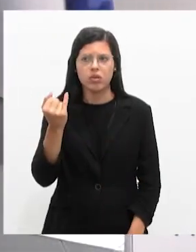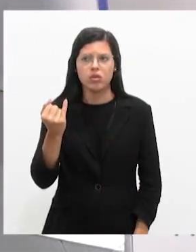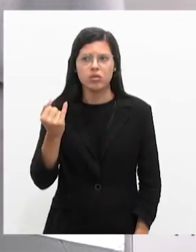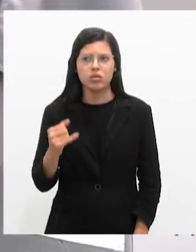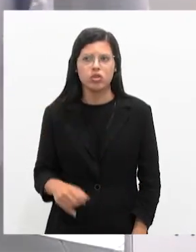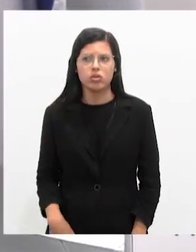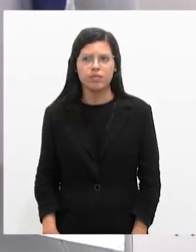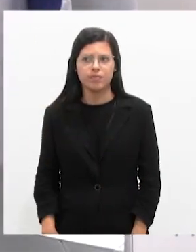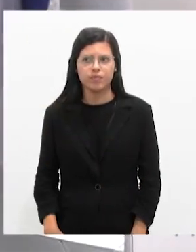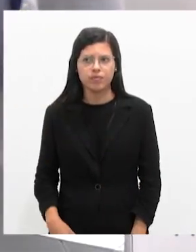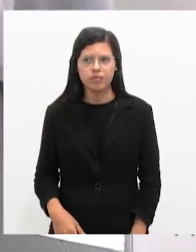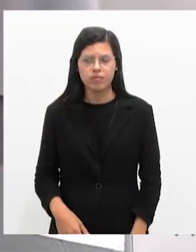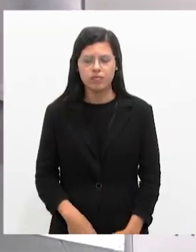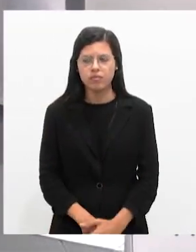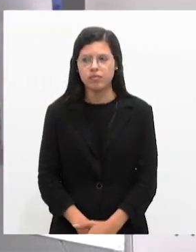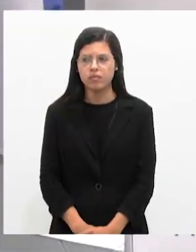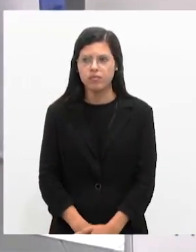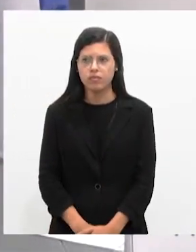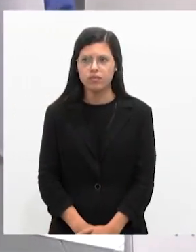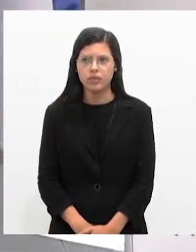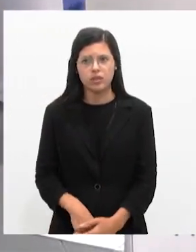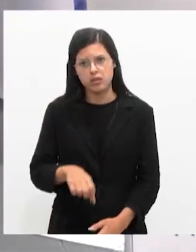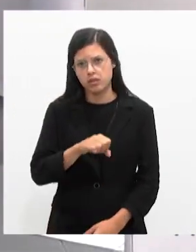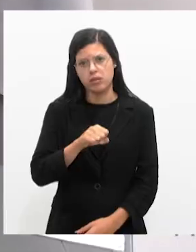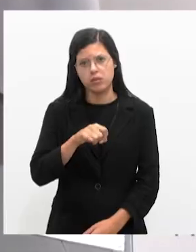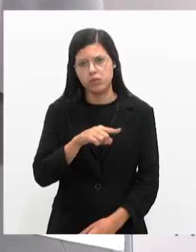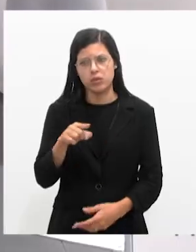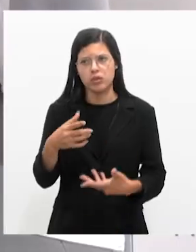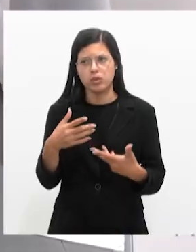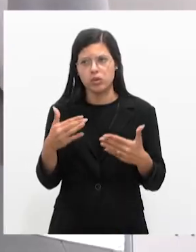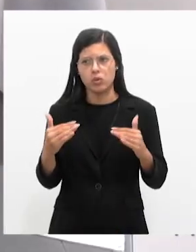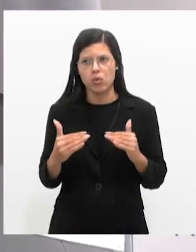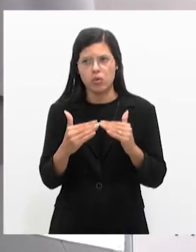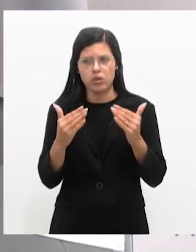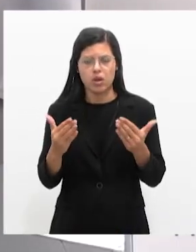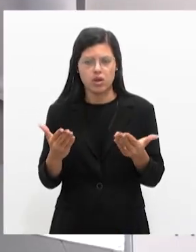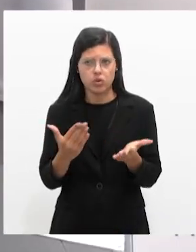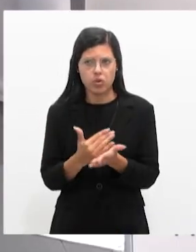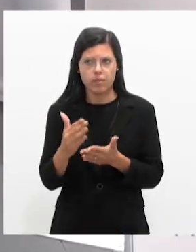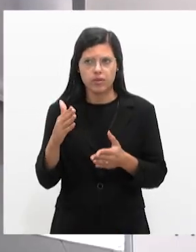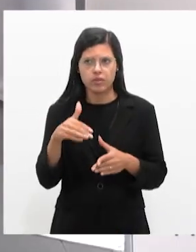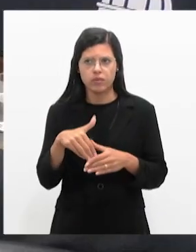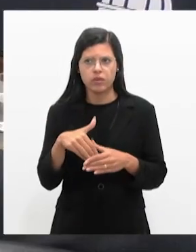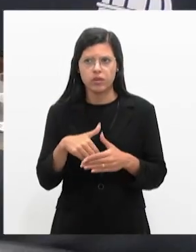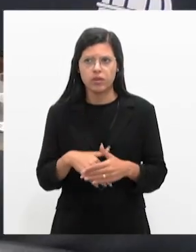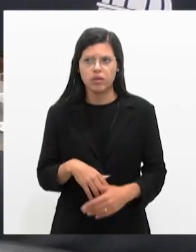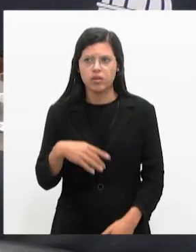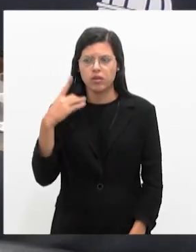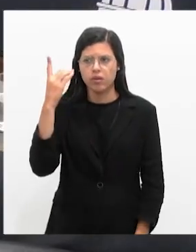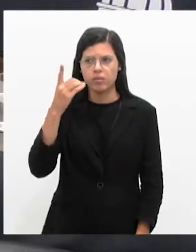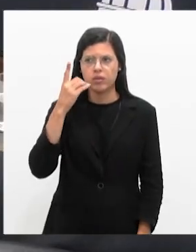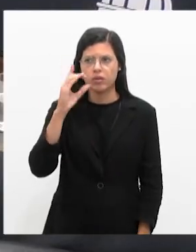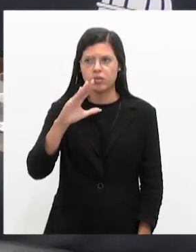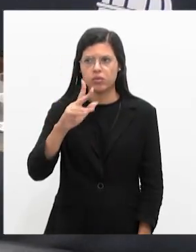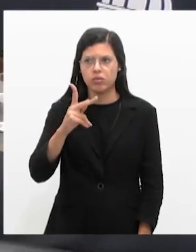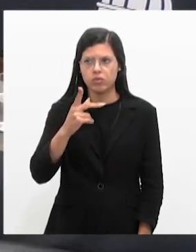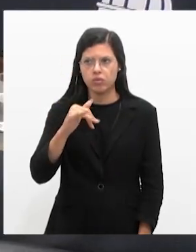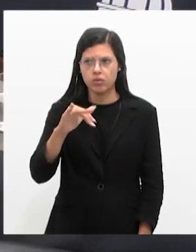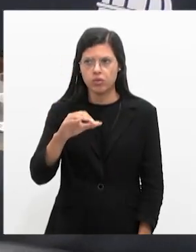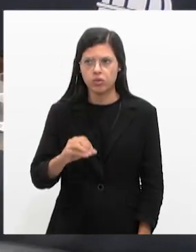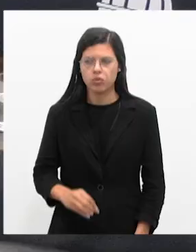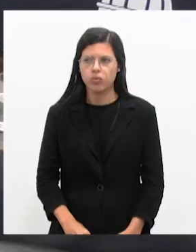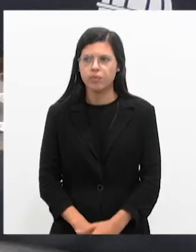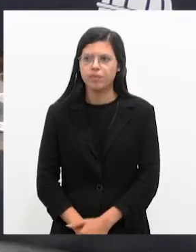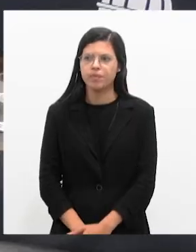tenham tanto apelo de mérito. Se Vossas Excelências concordarem, a gente vota. Peço a palavra, senhor deputado Chico Machado. Senhor presidente, todos nós